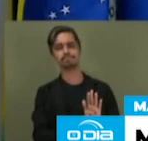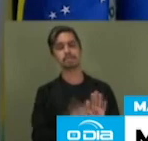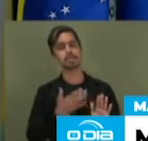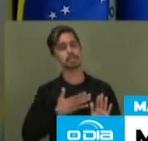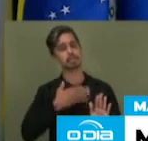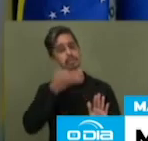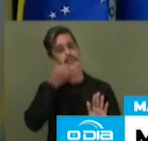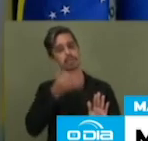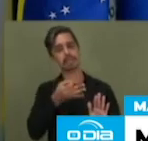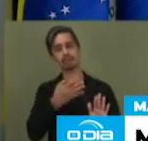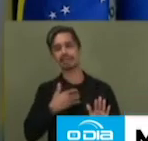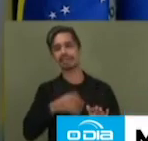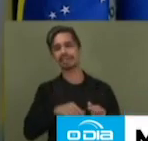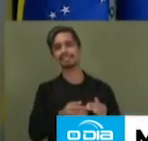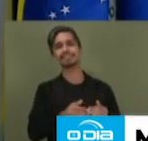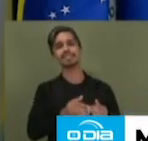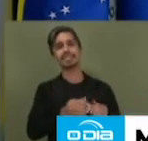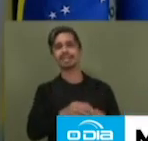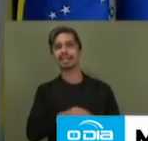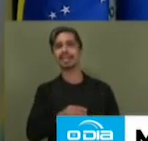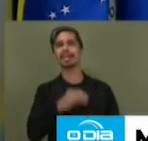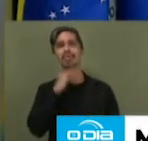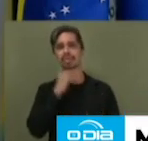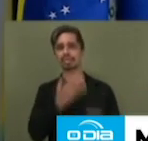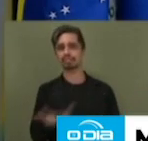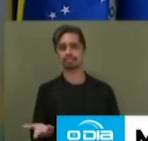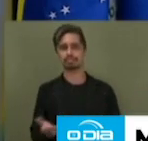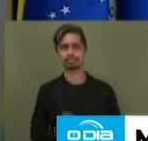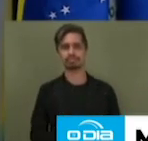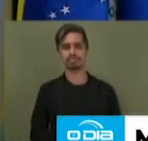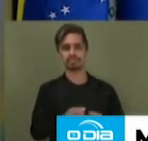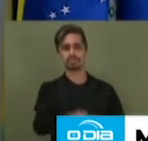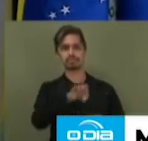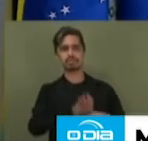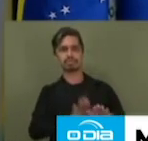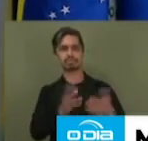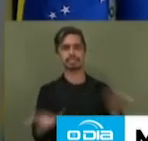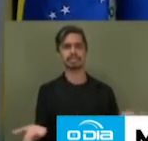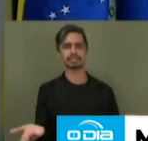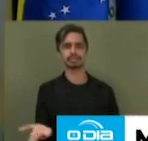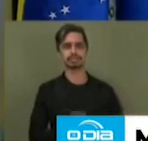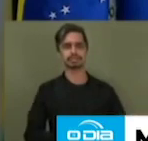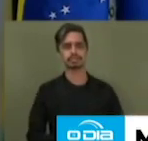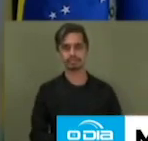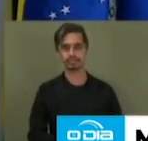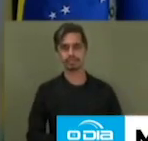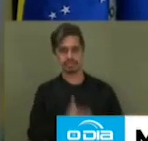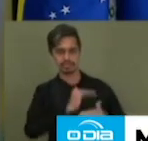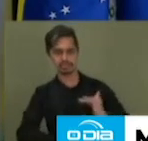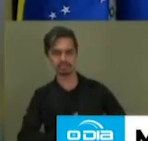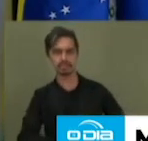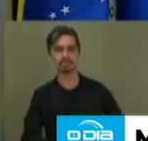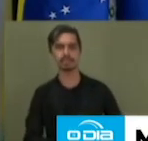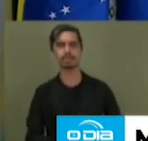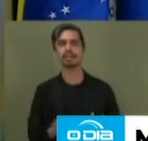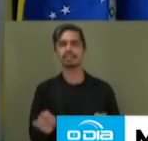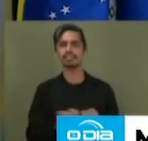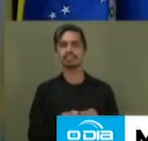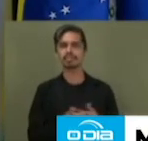no meu entender é um retrocesso deixamos de fazer uma distinção